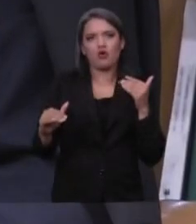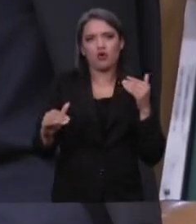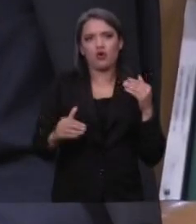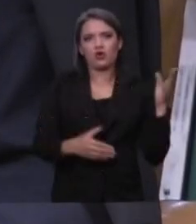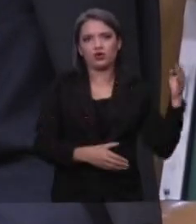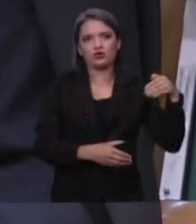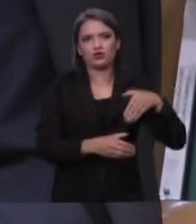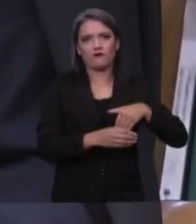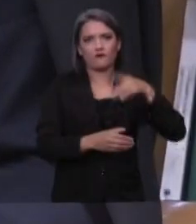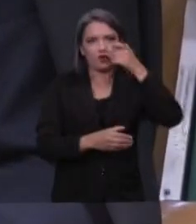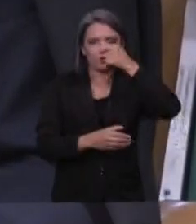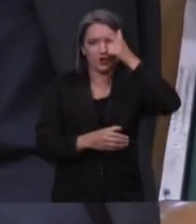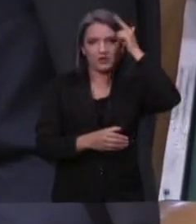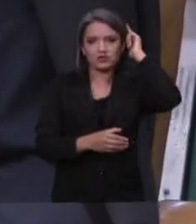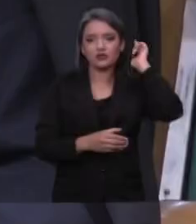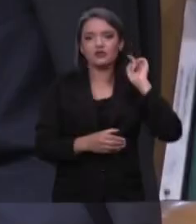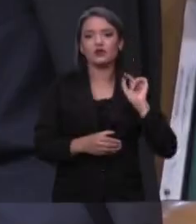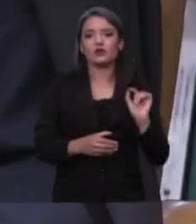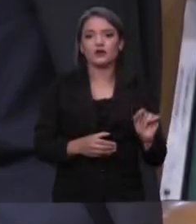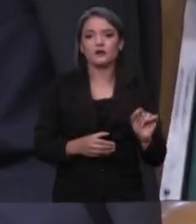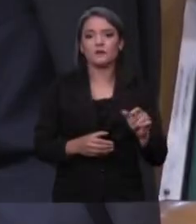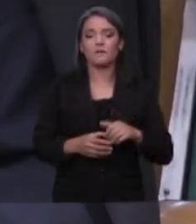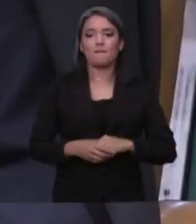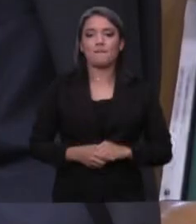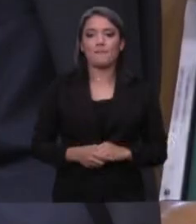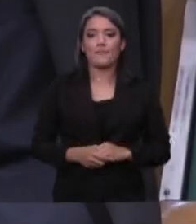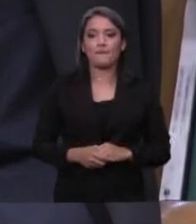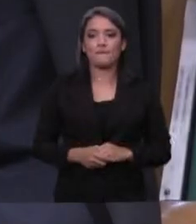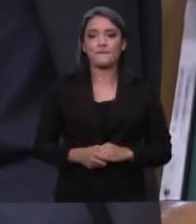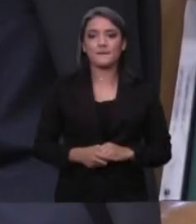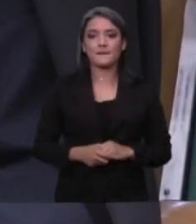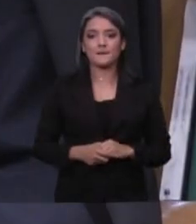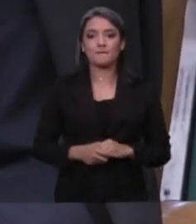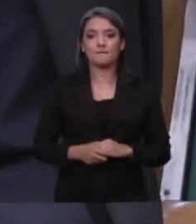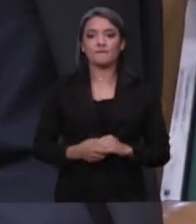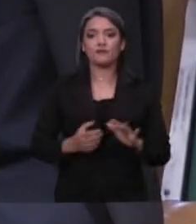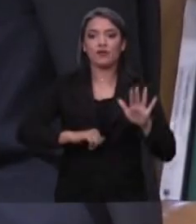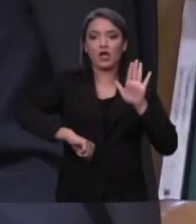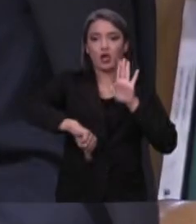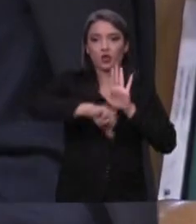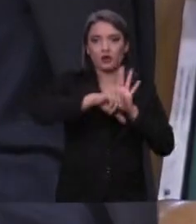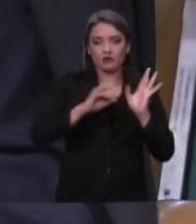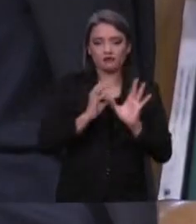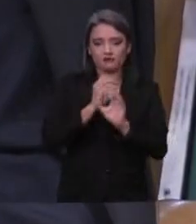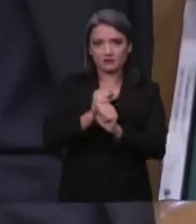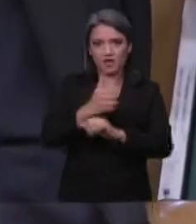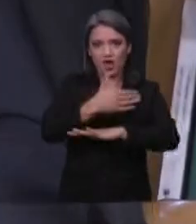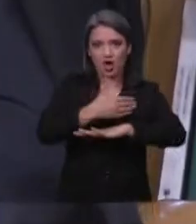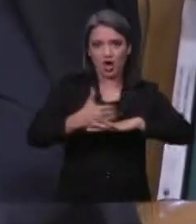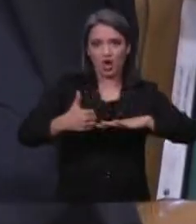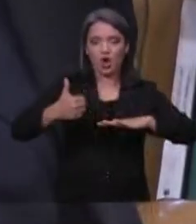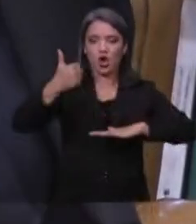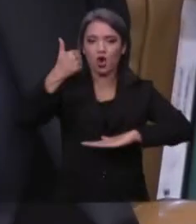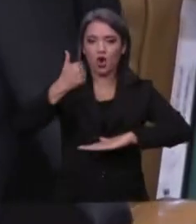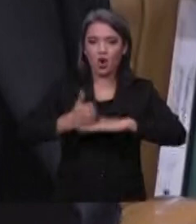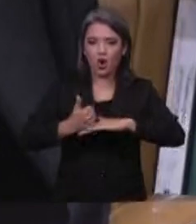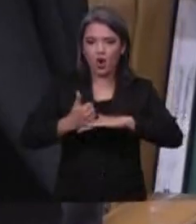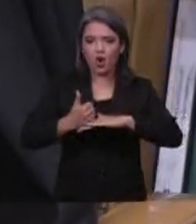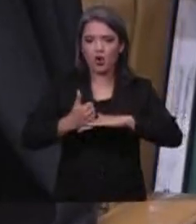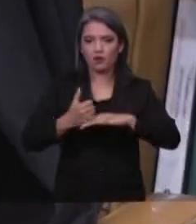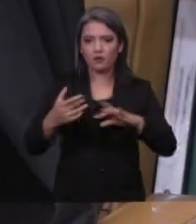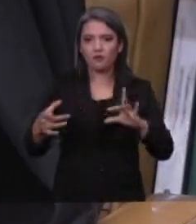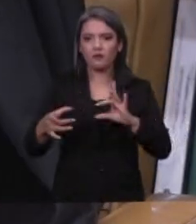eminente relator é da cumulação do crime de golpe de Estado com o crime